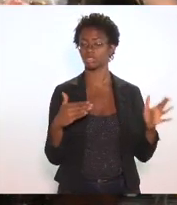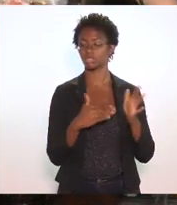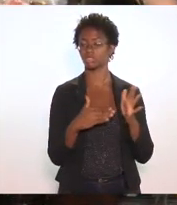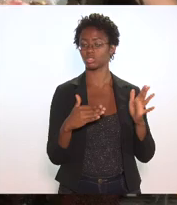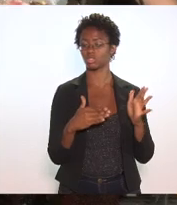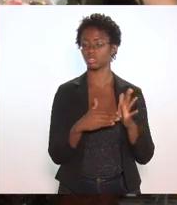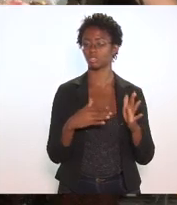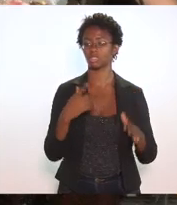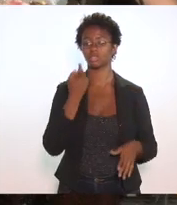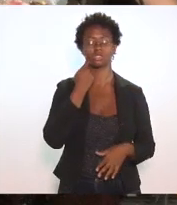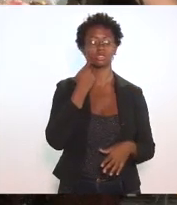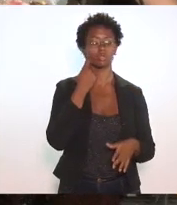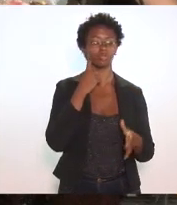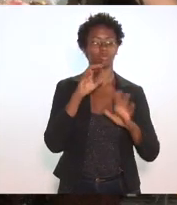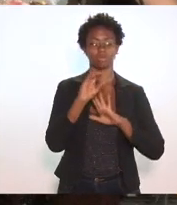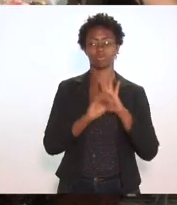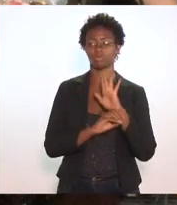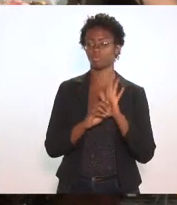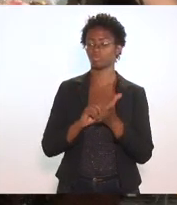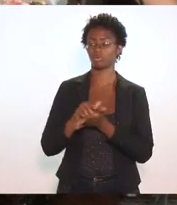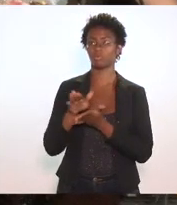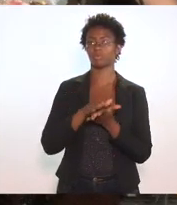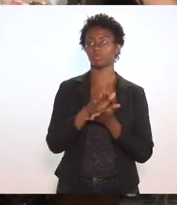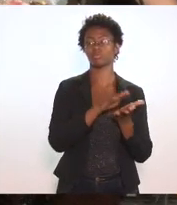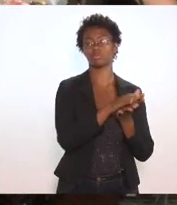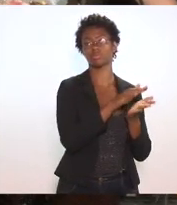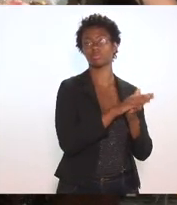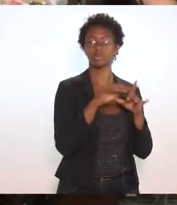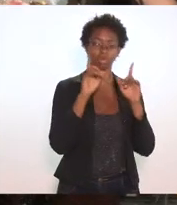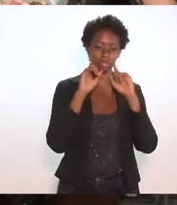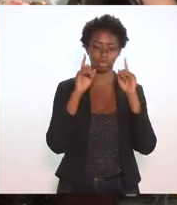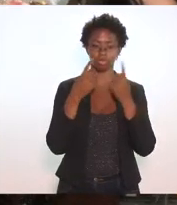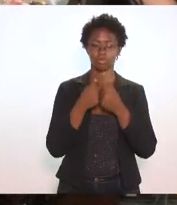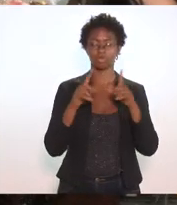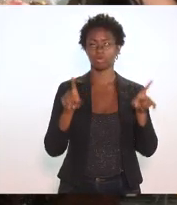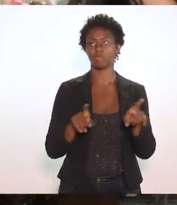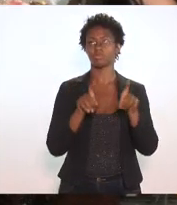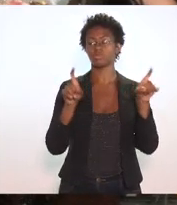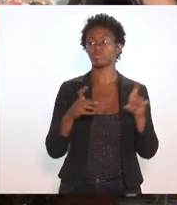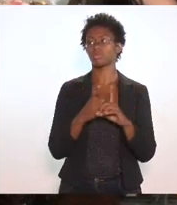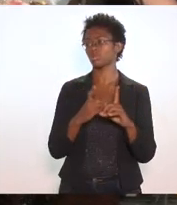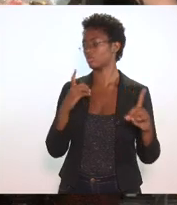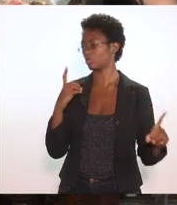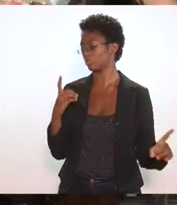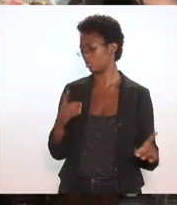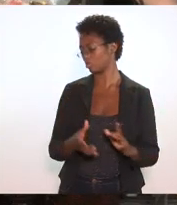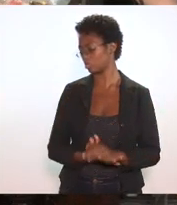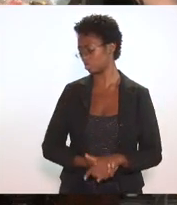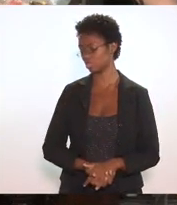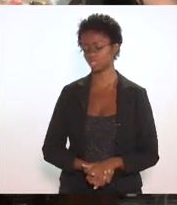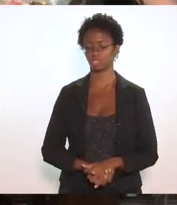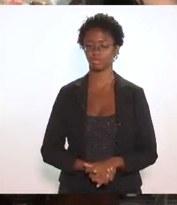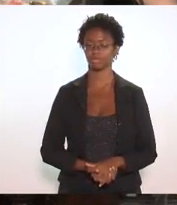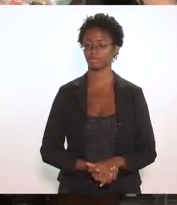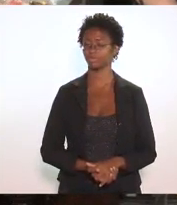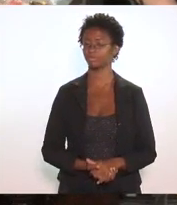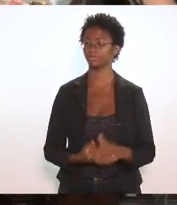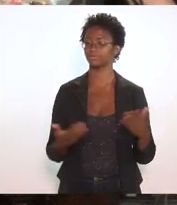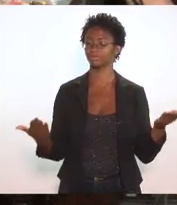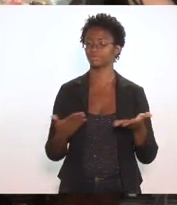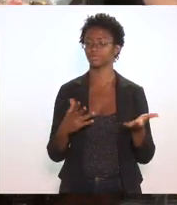emitir os ofícios. É, reunir virtualmente com os membros e tem um anúncio a fazer. Eu hoje pela